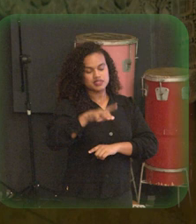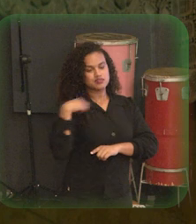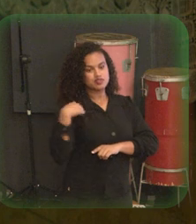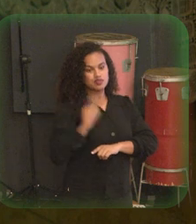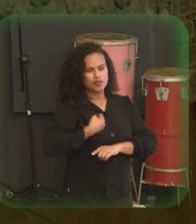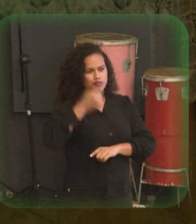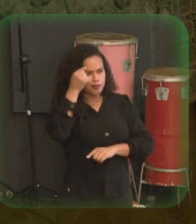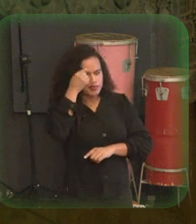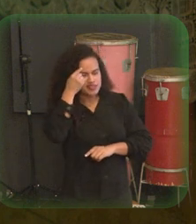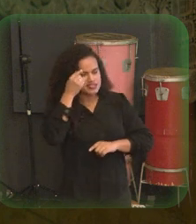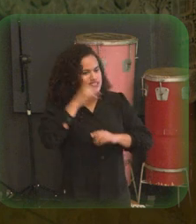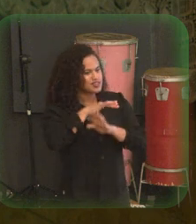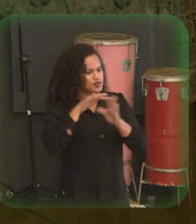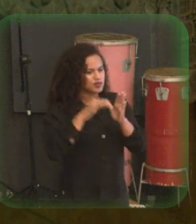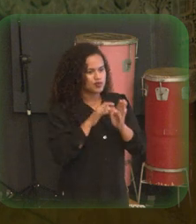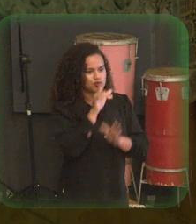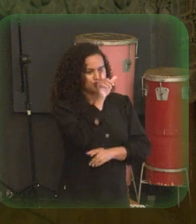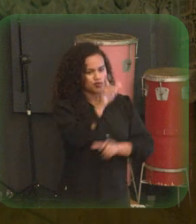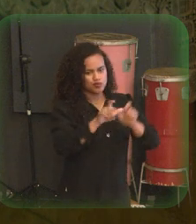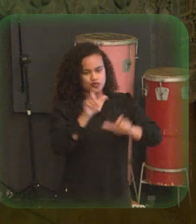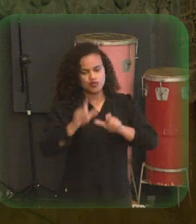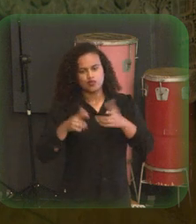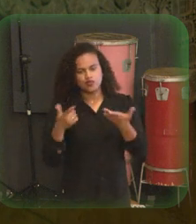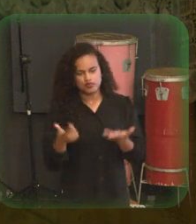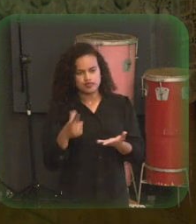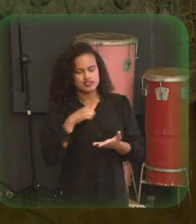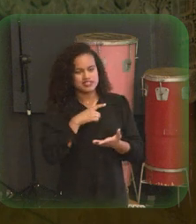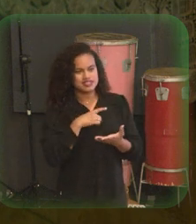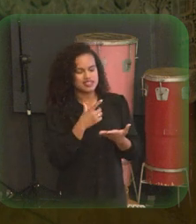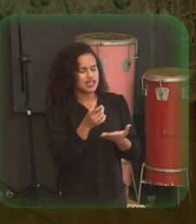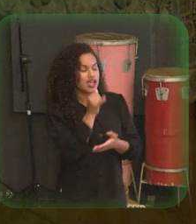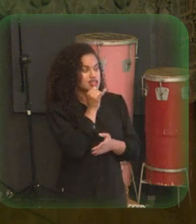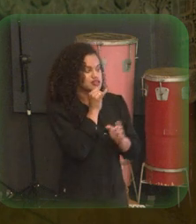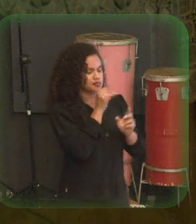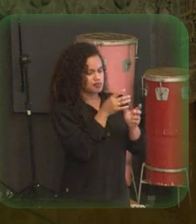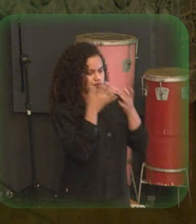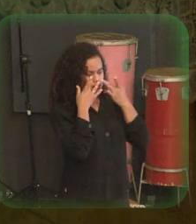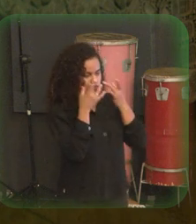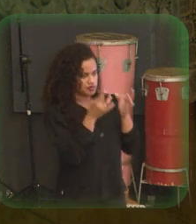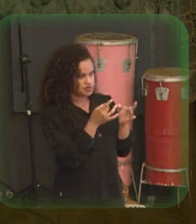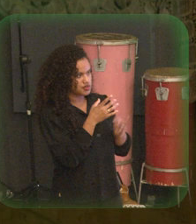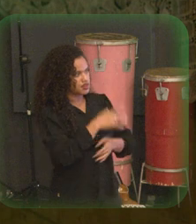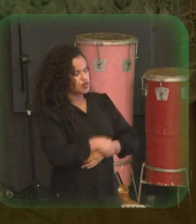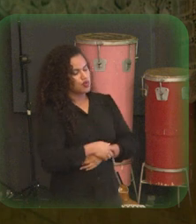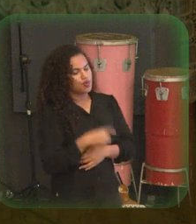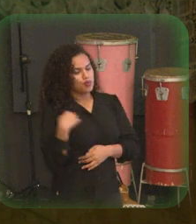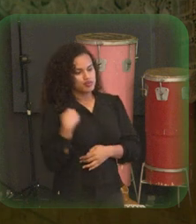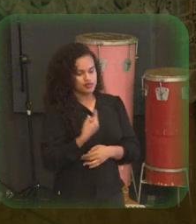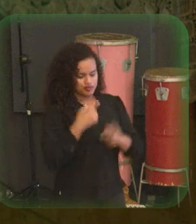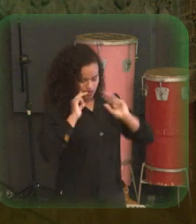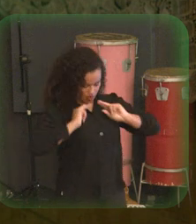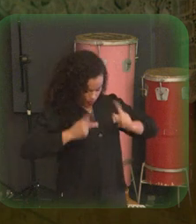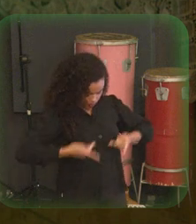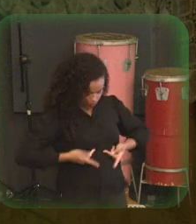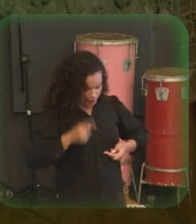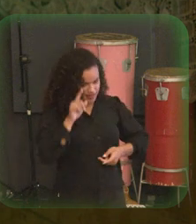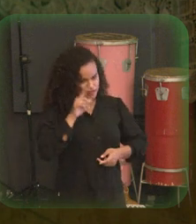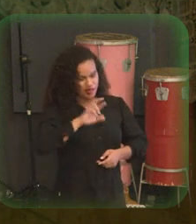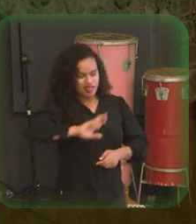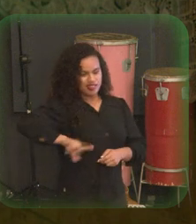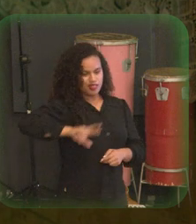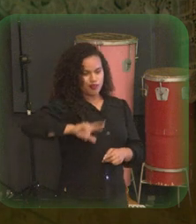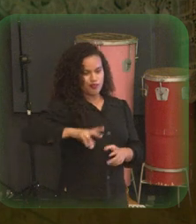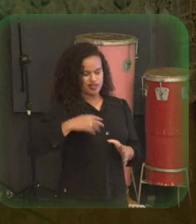nós como portadores de uma ausência, porque, veja, o que nos faz humanos não é o fato de que